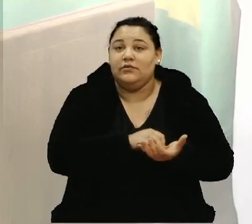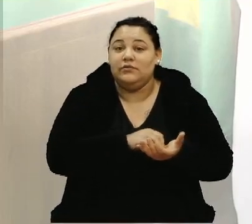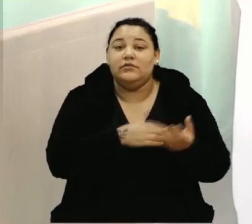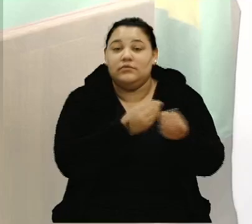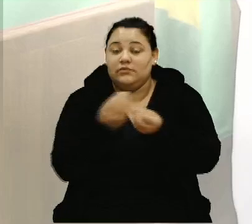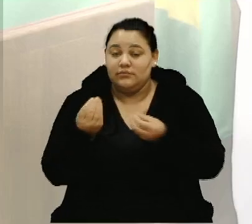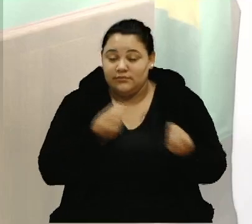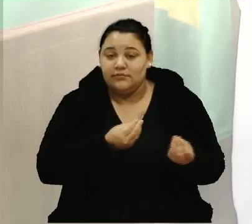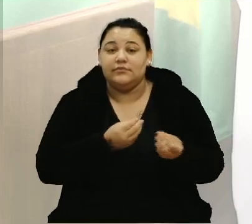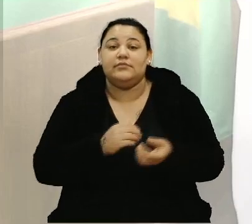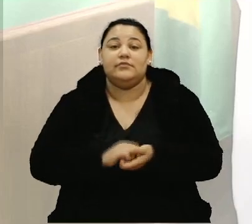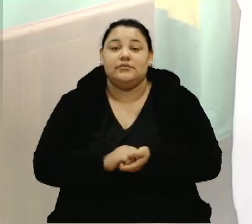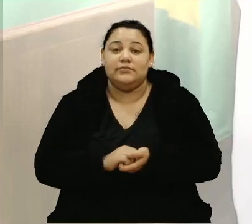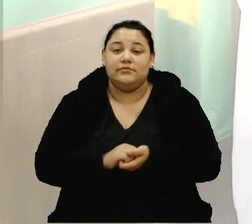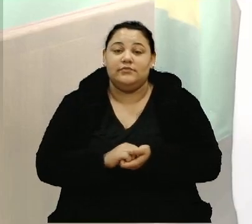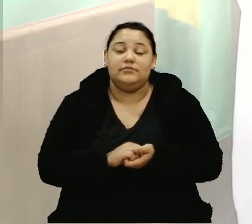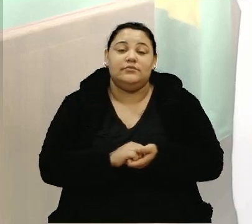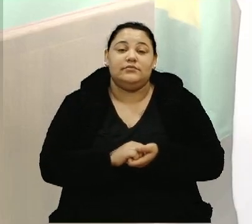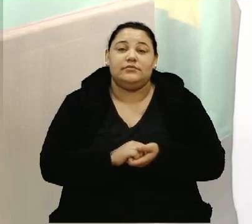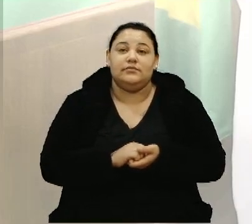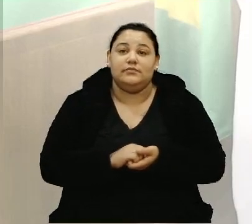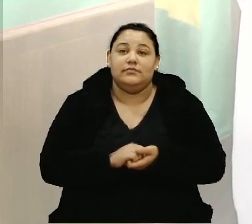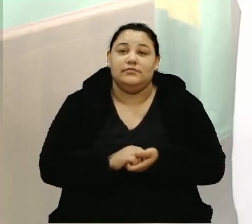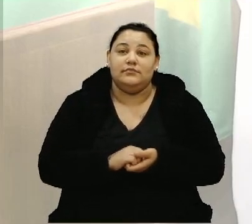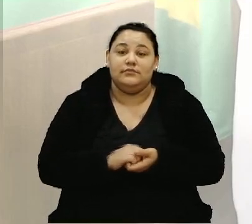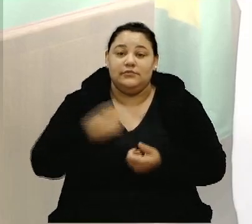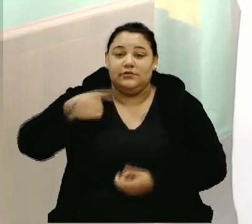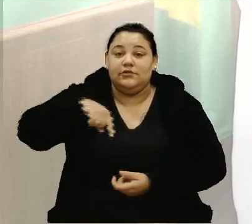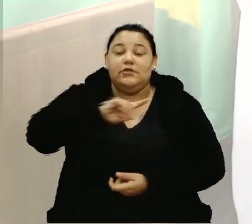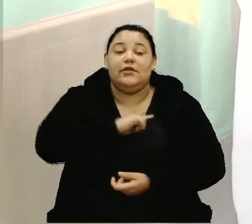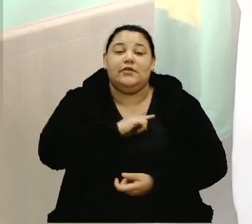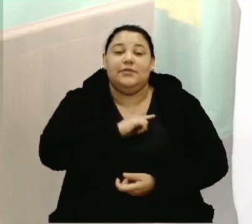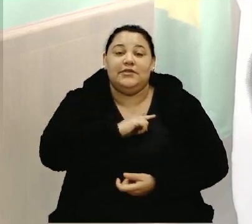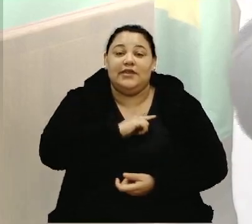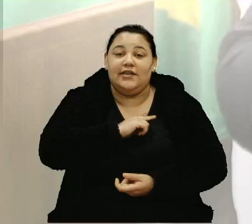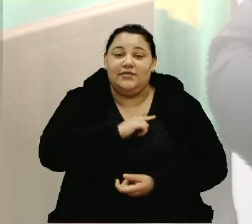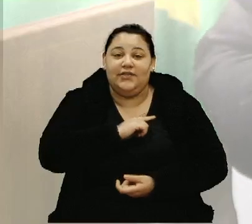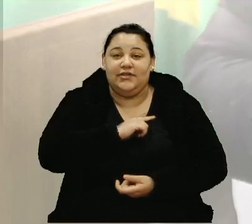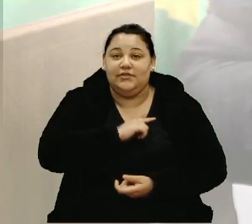Muitos aqui dentro. E que hoje nós estamos provando